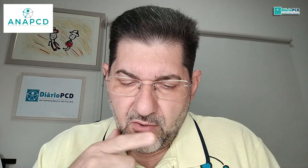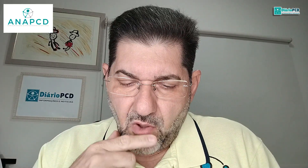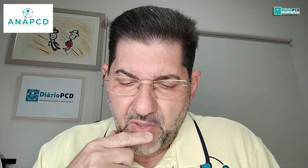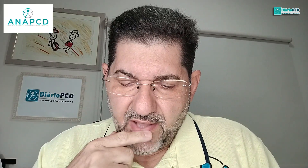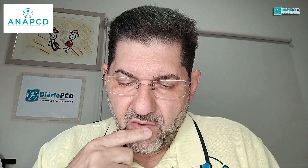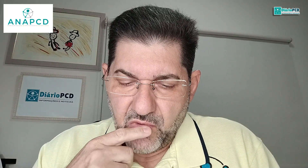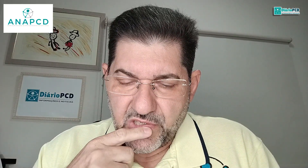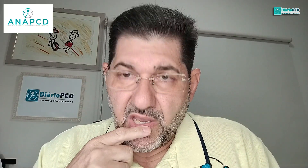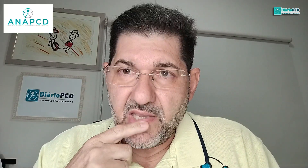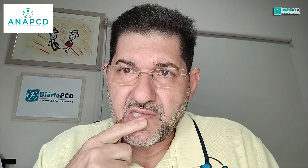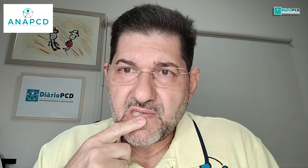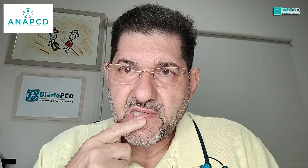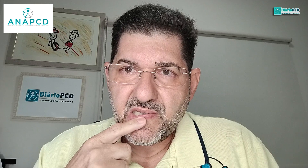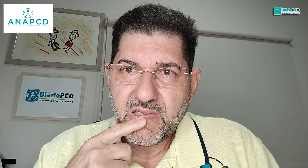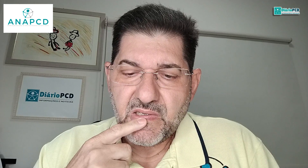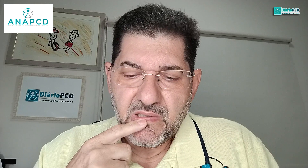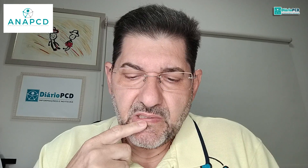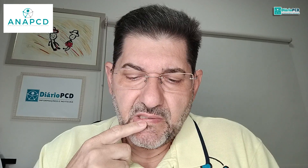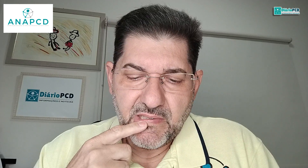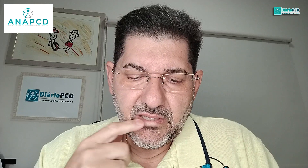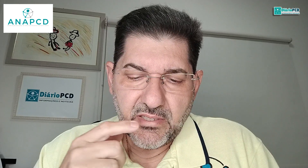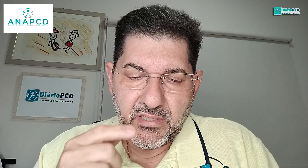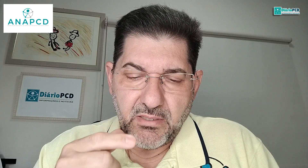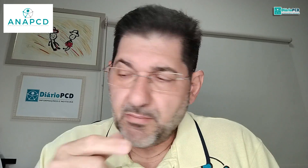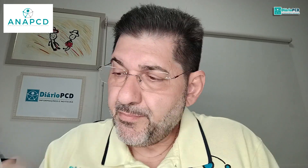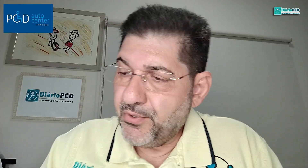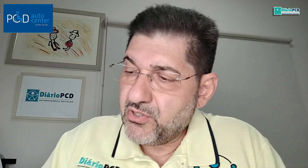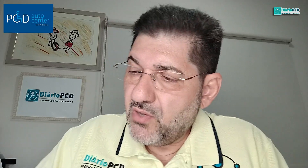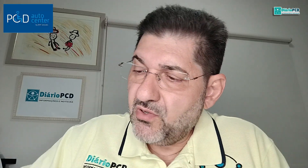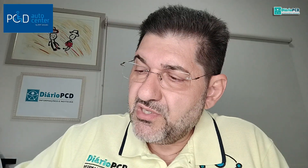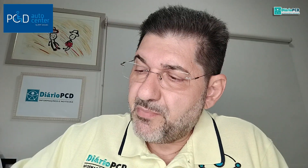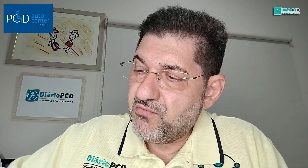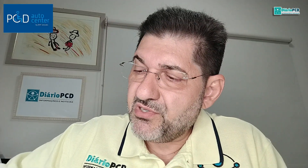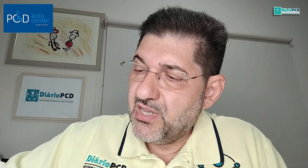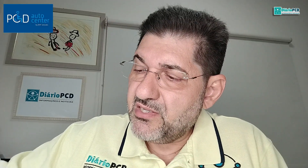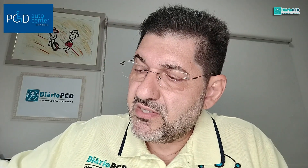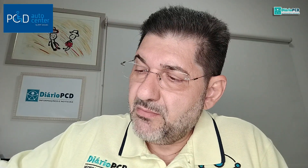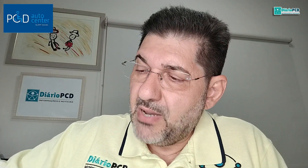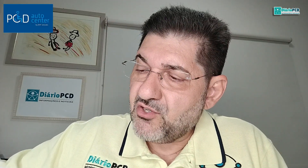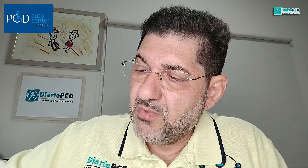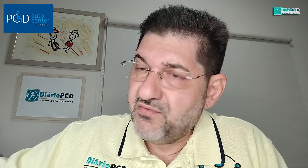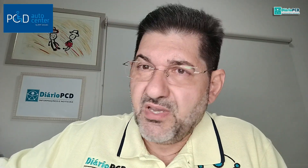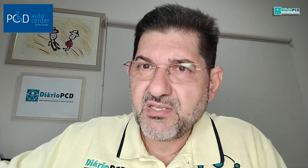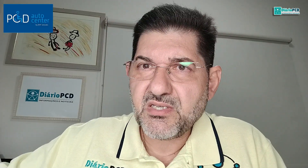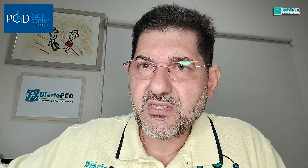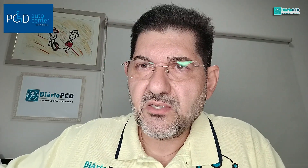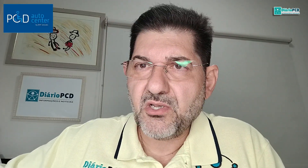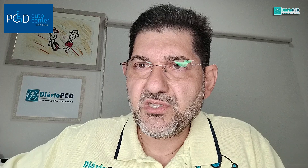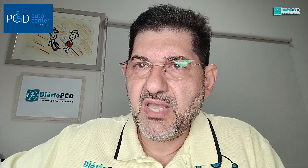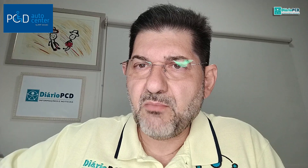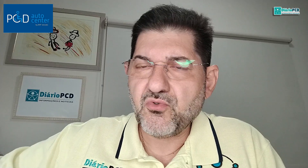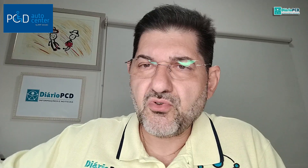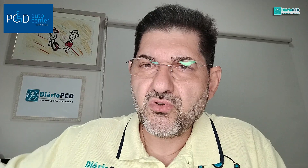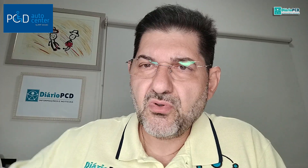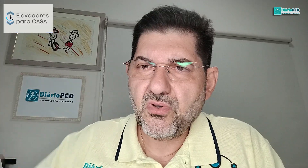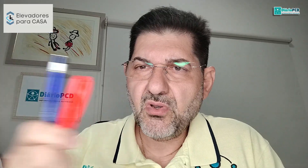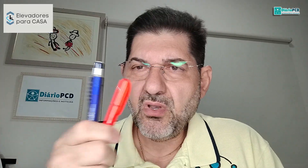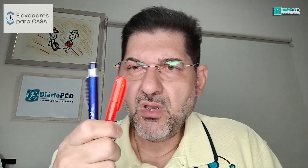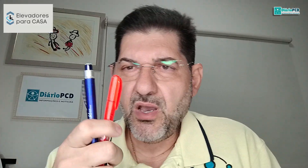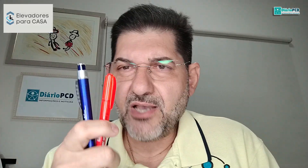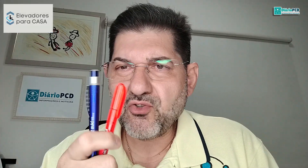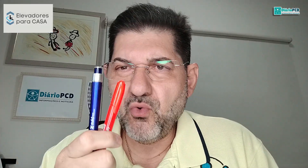E eu quero comentar com vocês, por isso que eu vou dizer para vocês, mais uma vez, nós